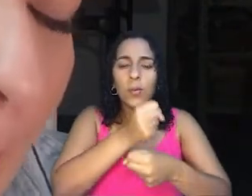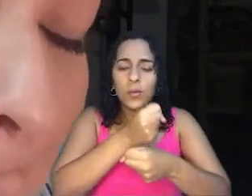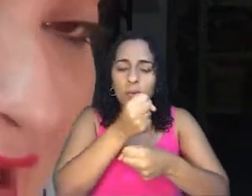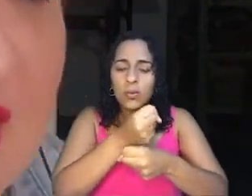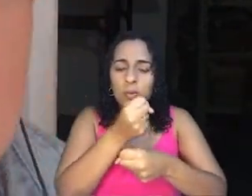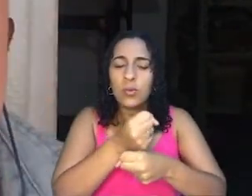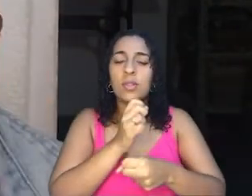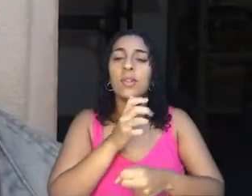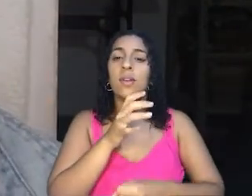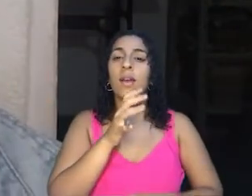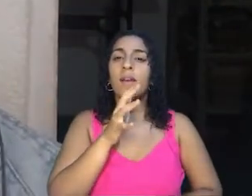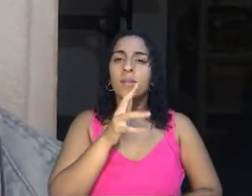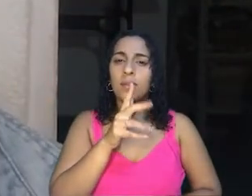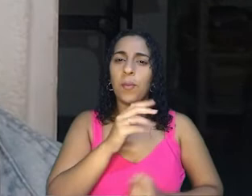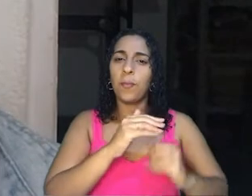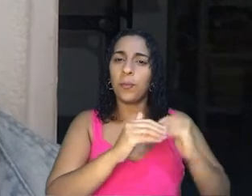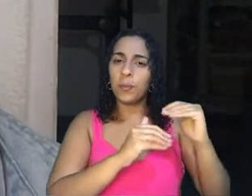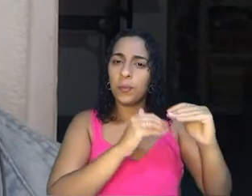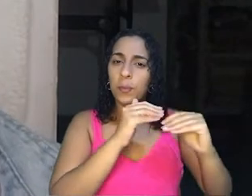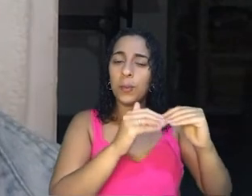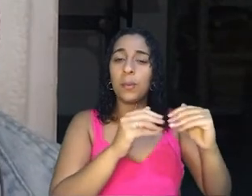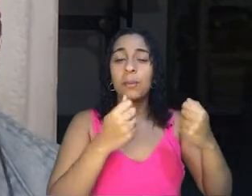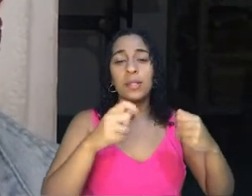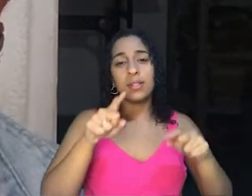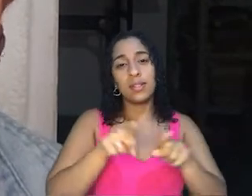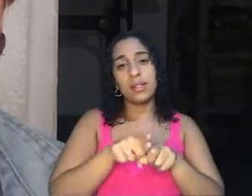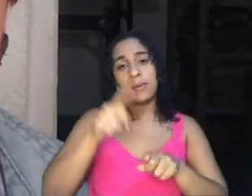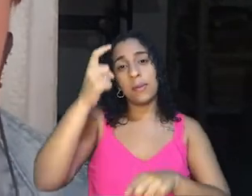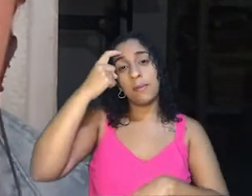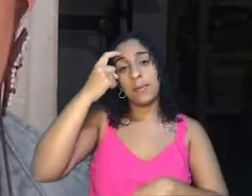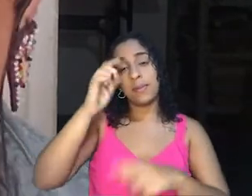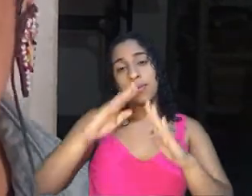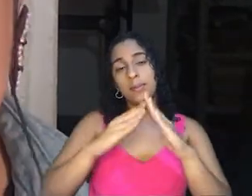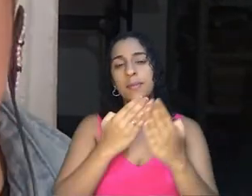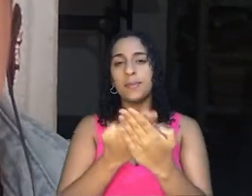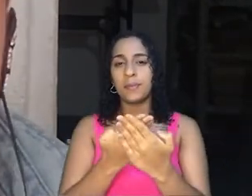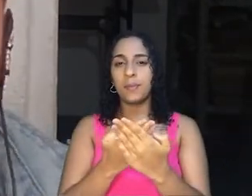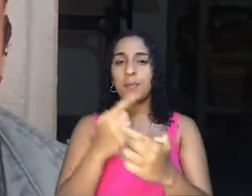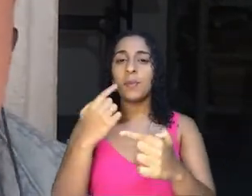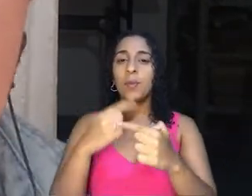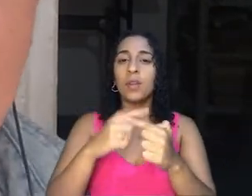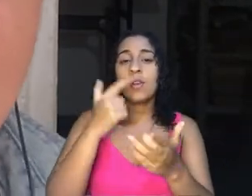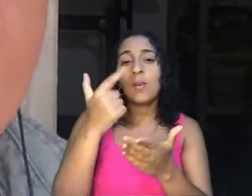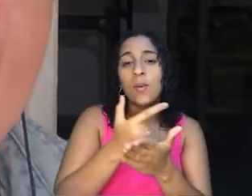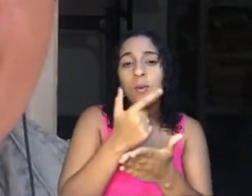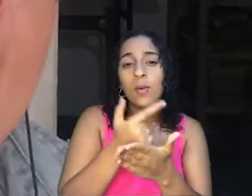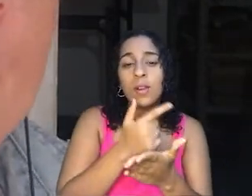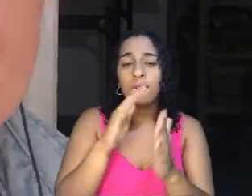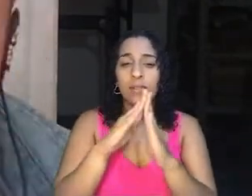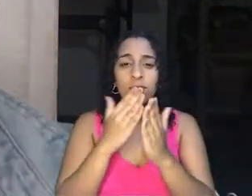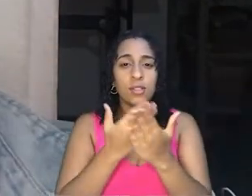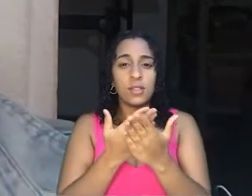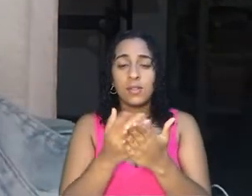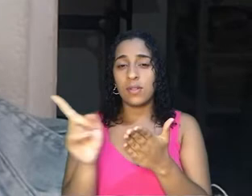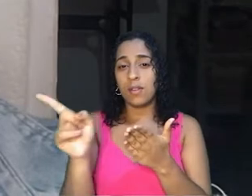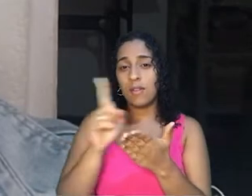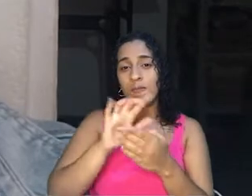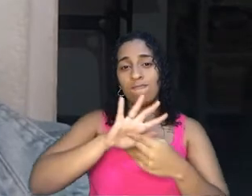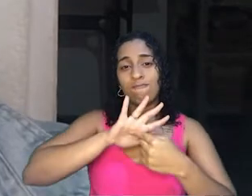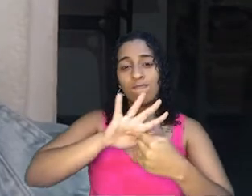didático praticamente não tratam dessas mulher é né no processo de independência a